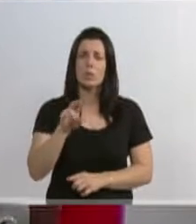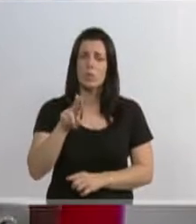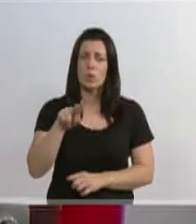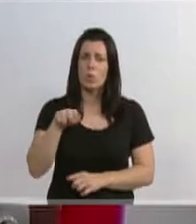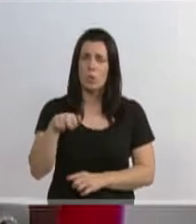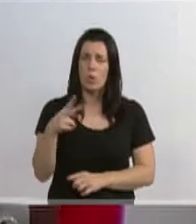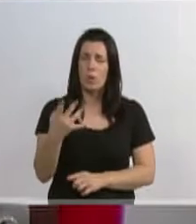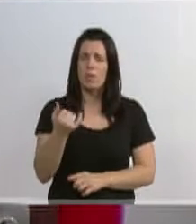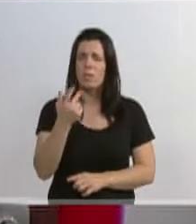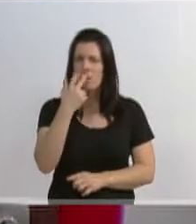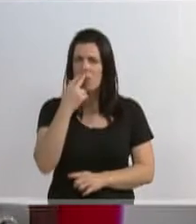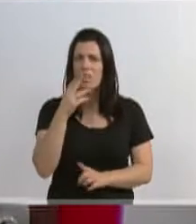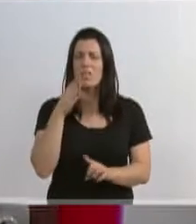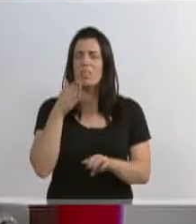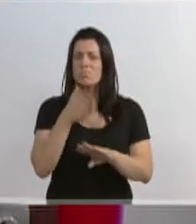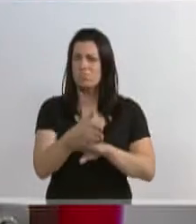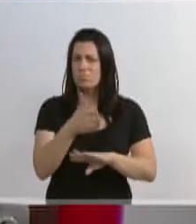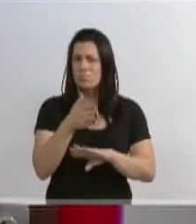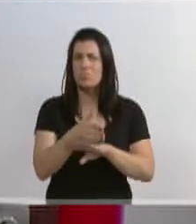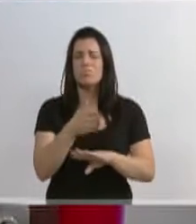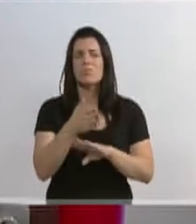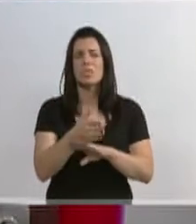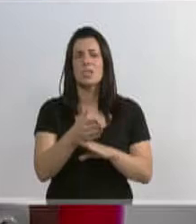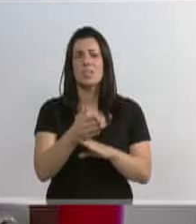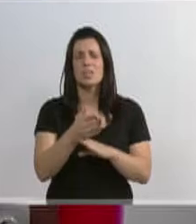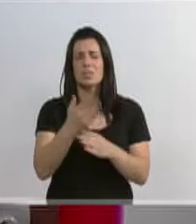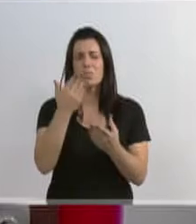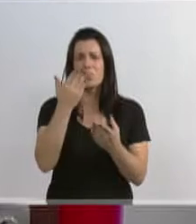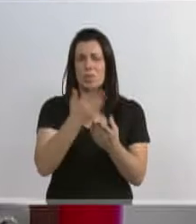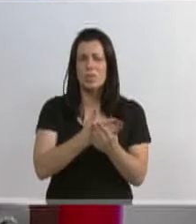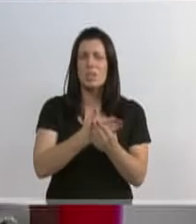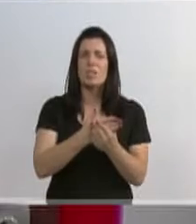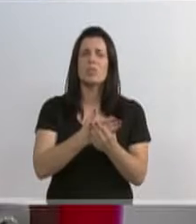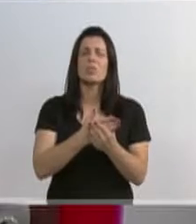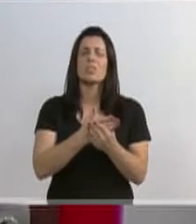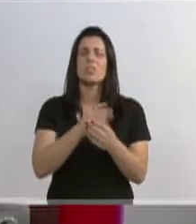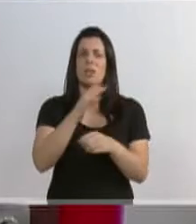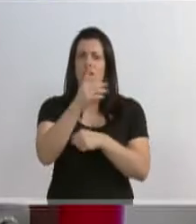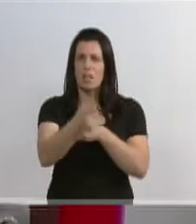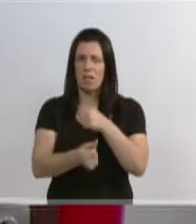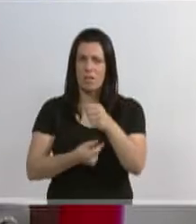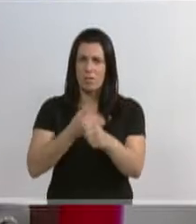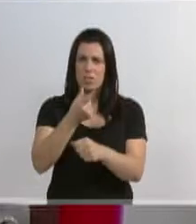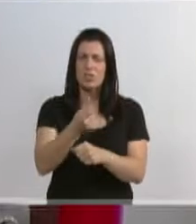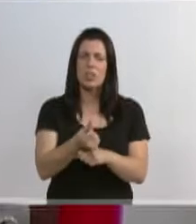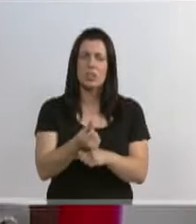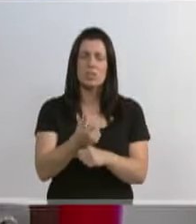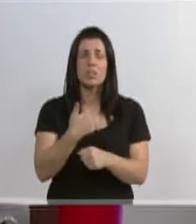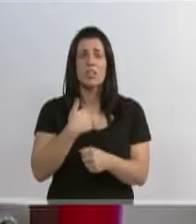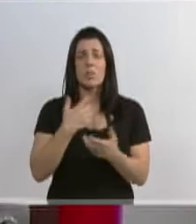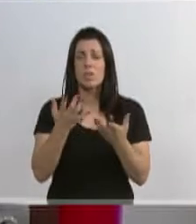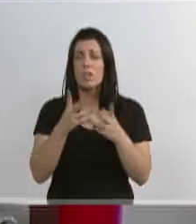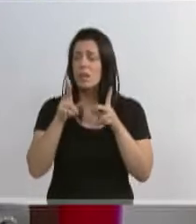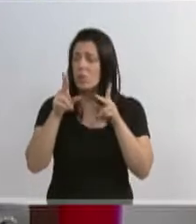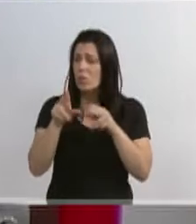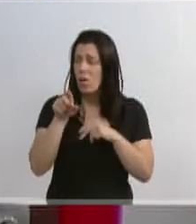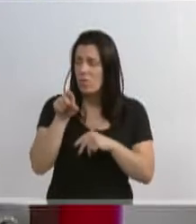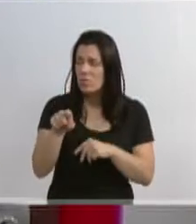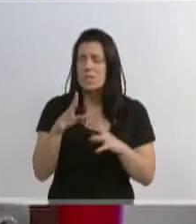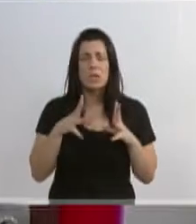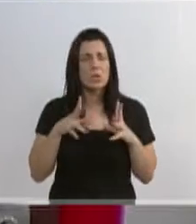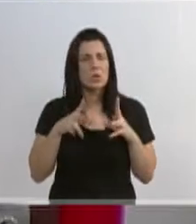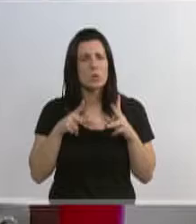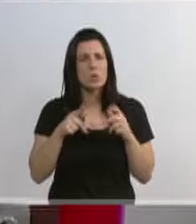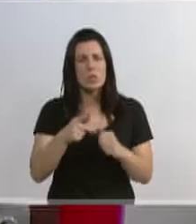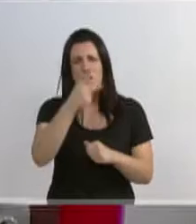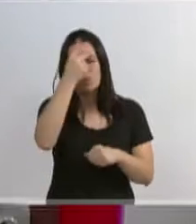todo da Lava Jato, assim como vários outros partidos. E eu quero, vereador Adriano, tanto quanto o senhor, que